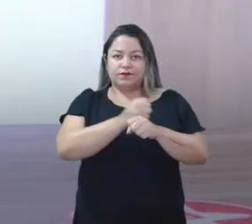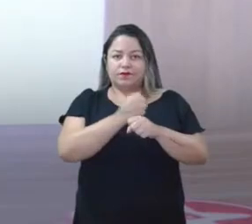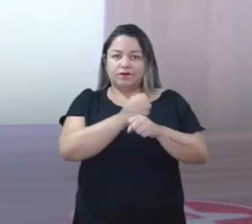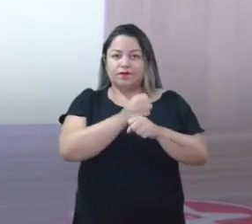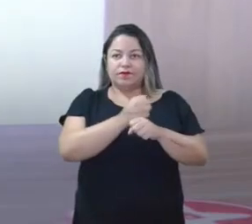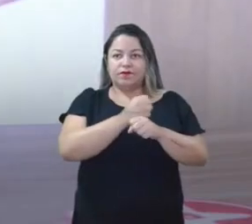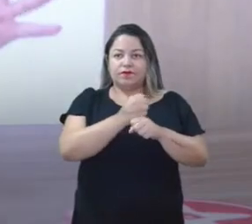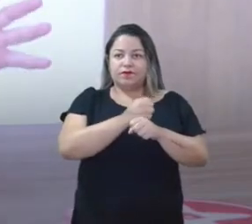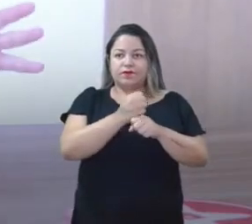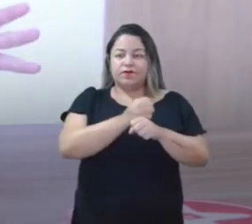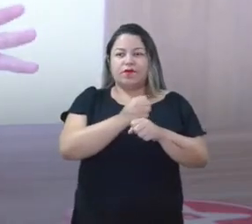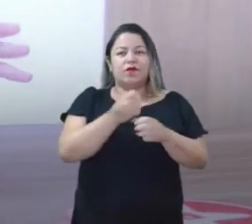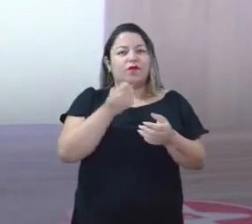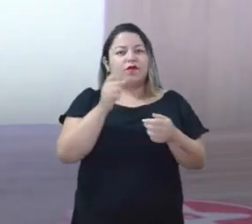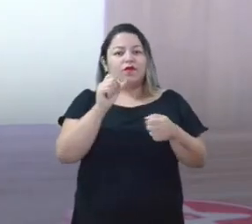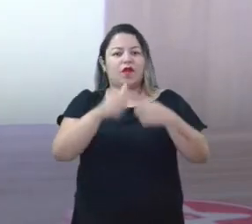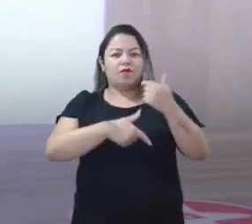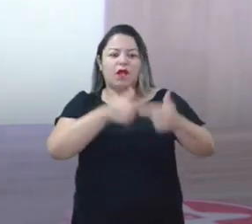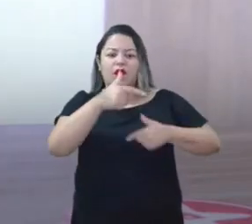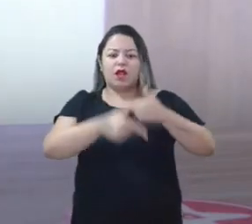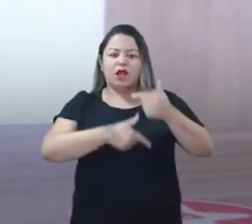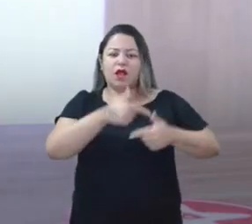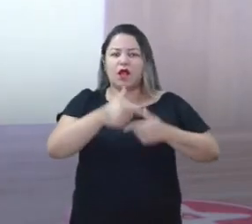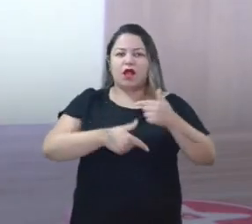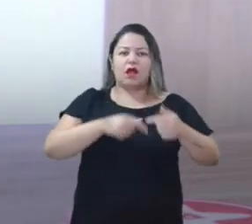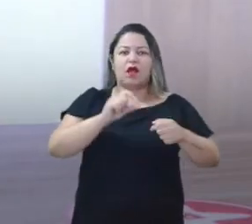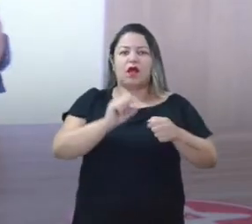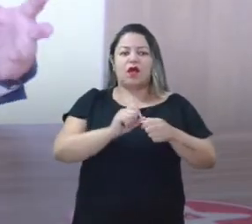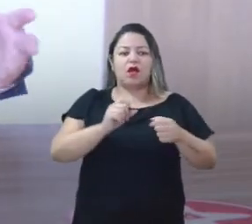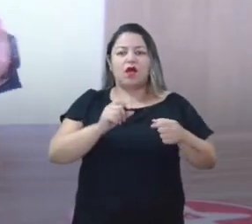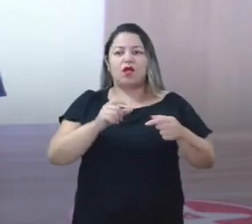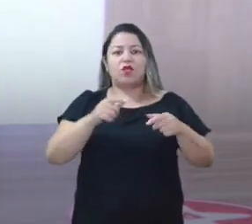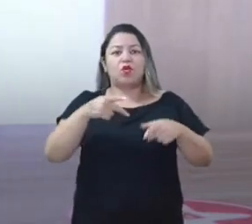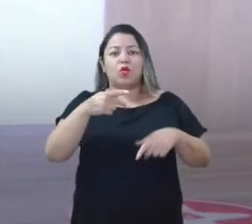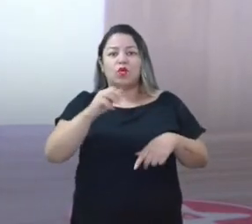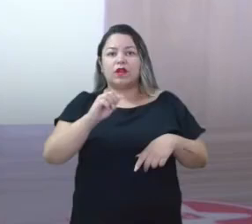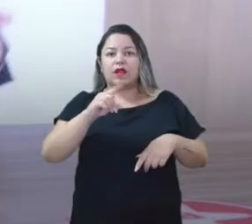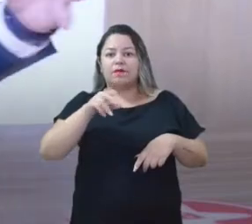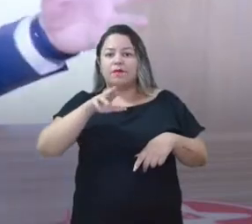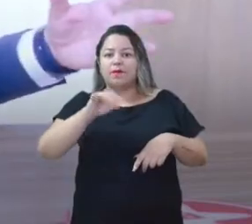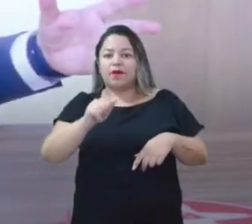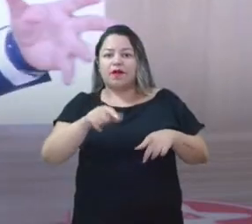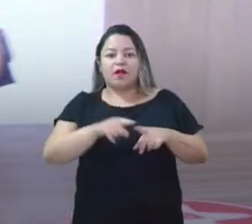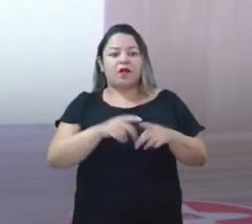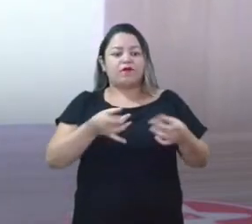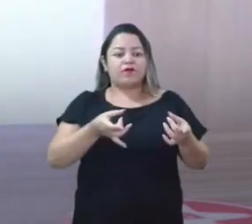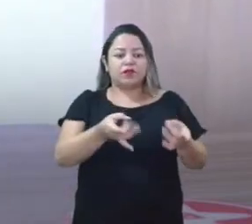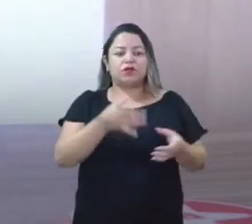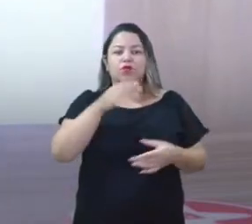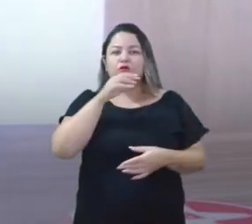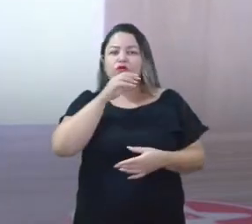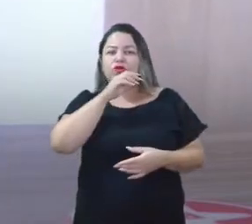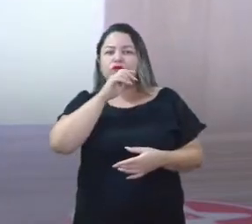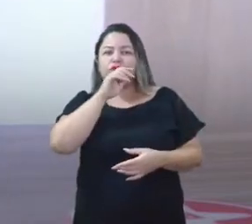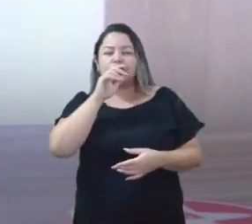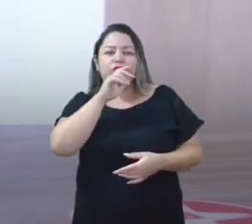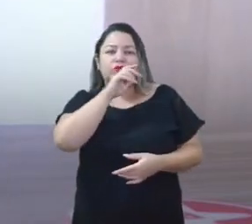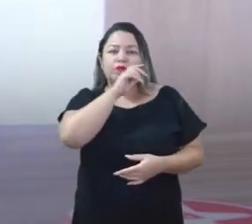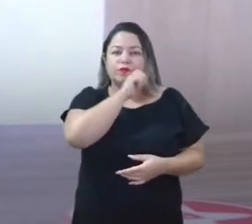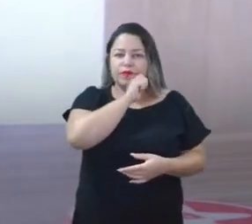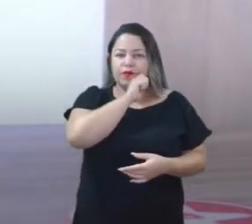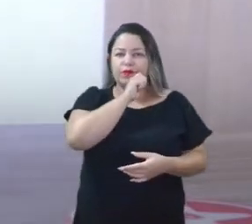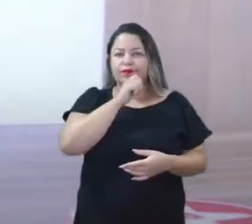na padaria, eu fiz de tudo. De vendedor de pães nas ruas da minha querida Bom